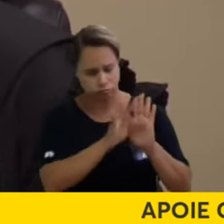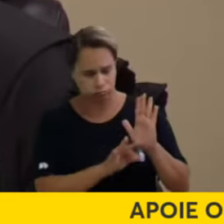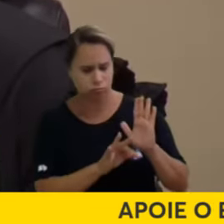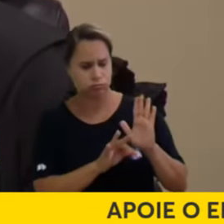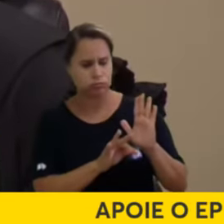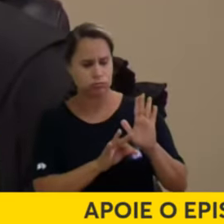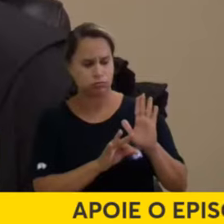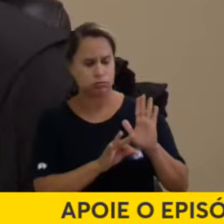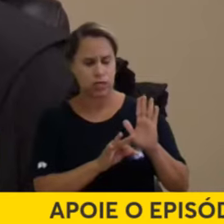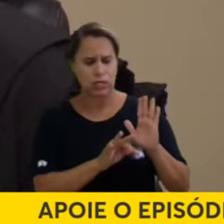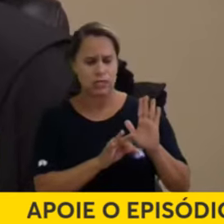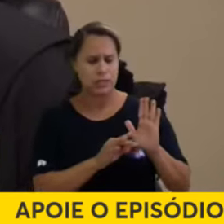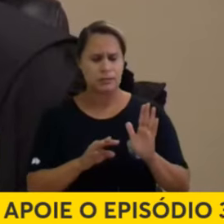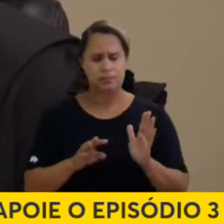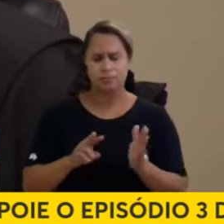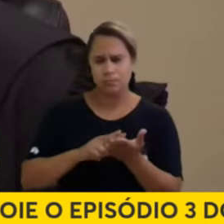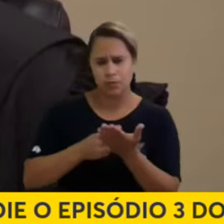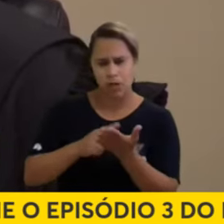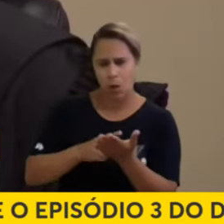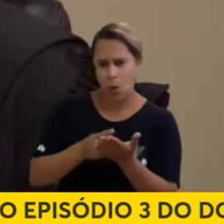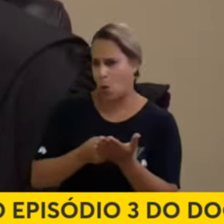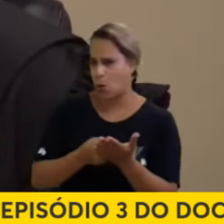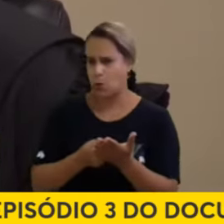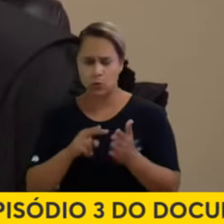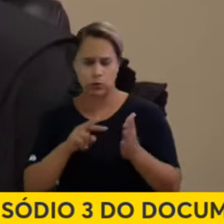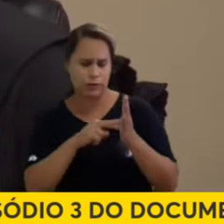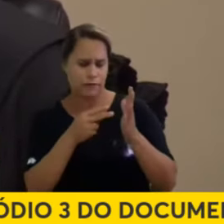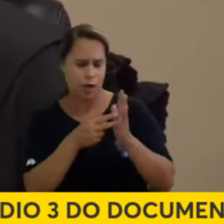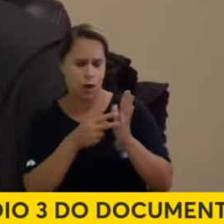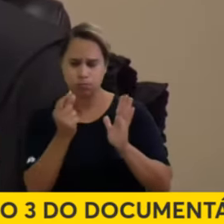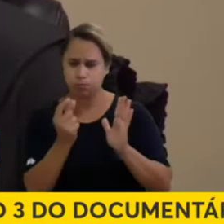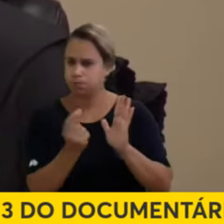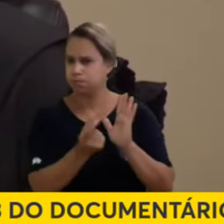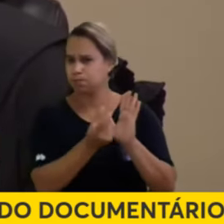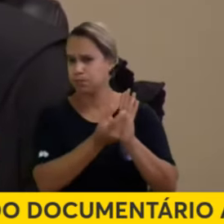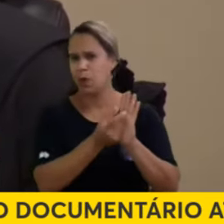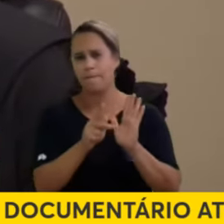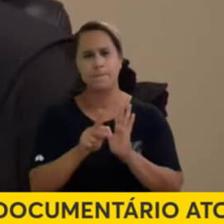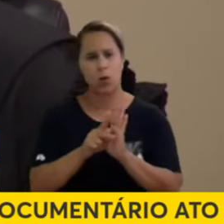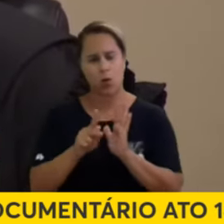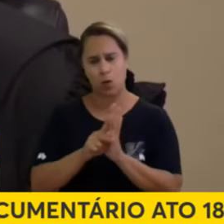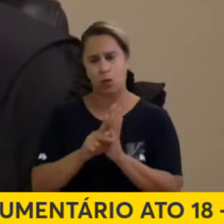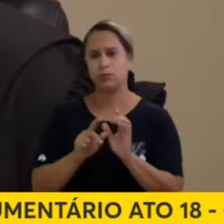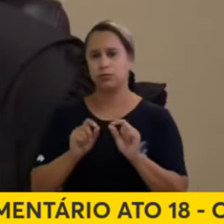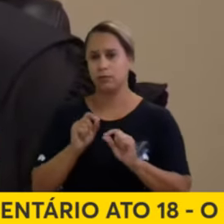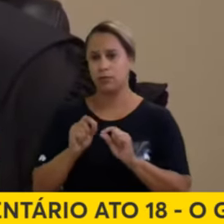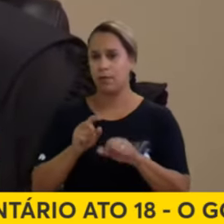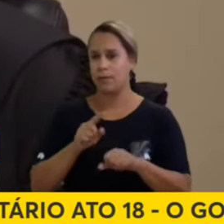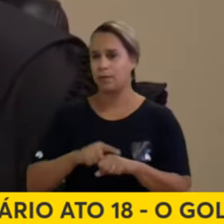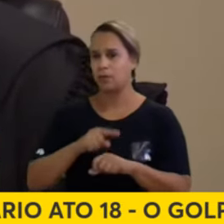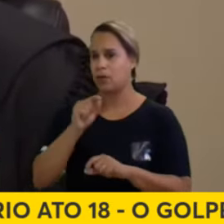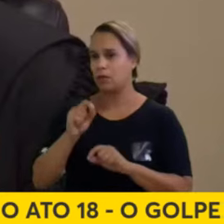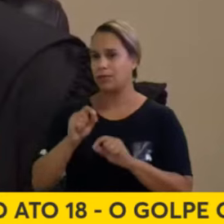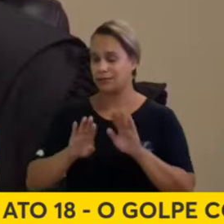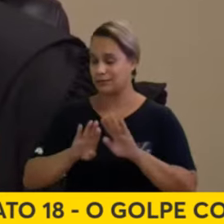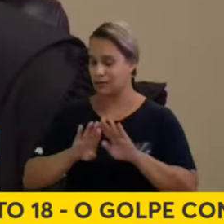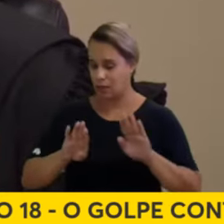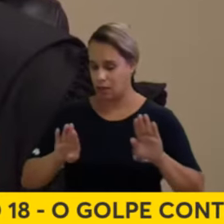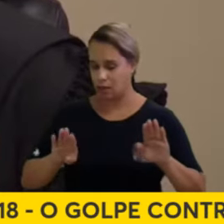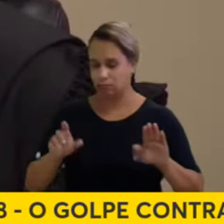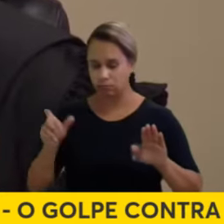interpretação limitada a um significado próprio das palavras o momento do factual é absolutamente inseparável do momento